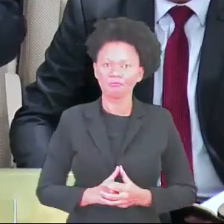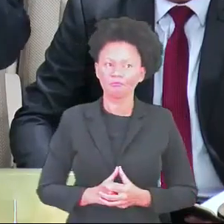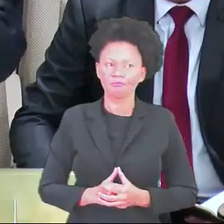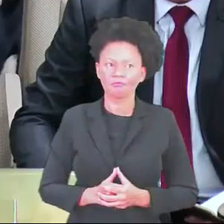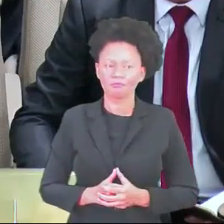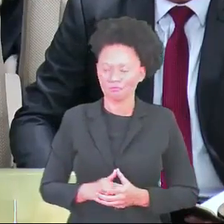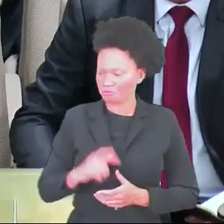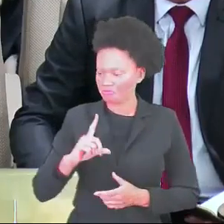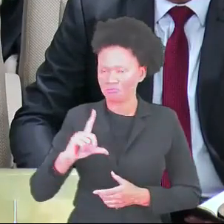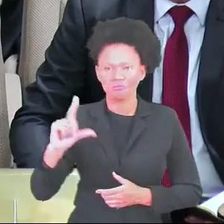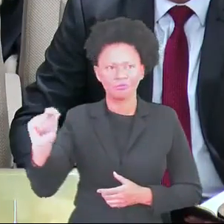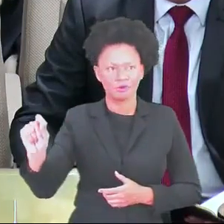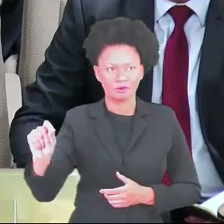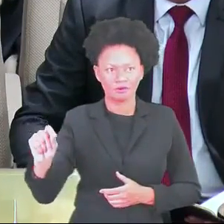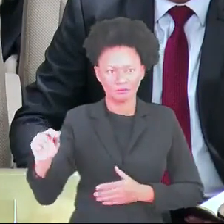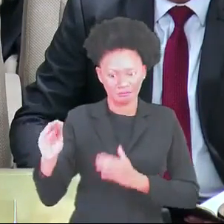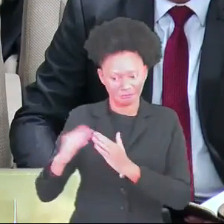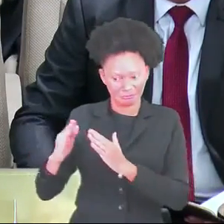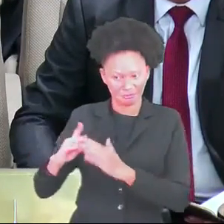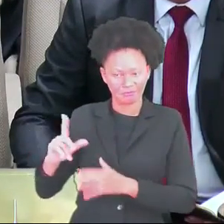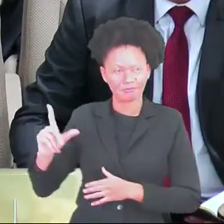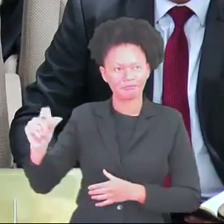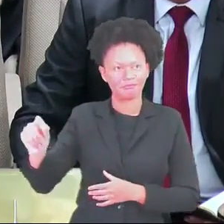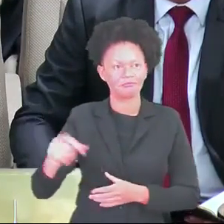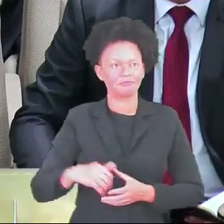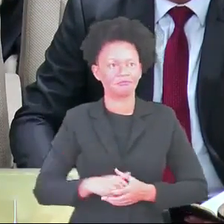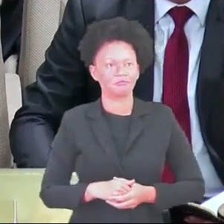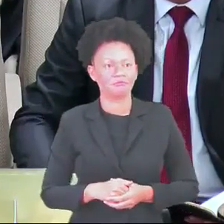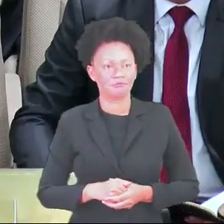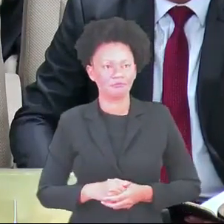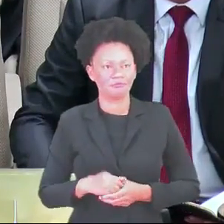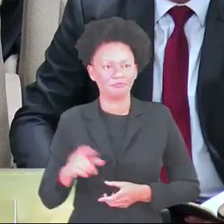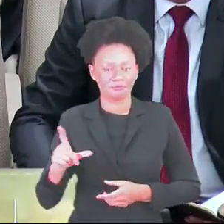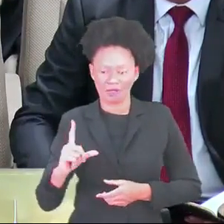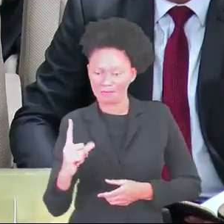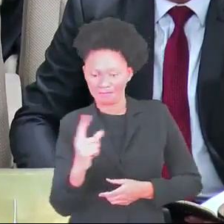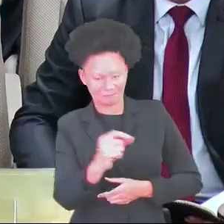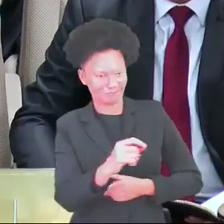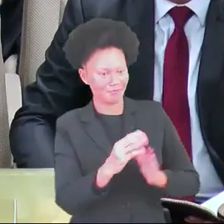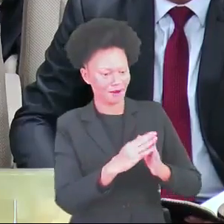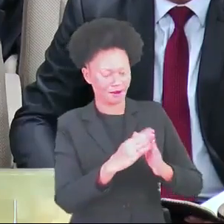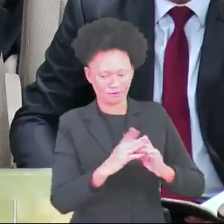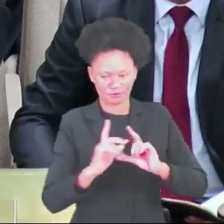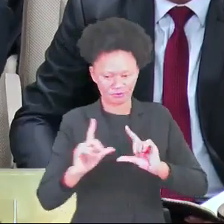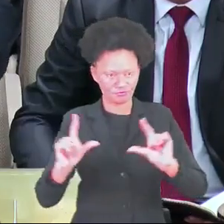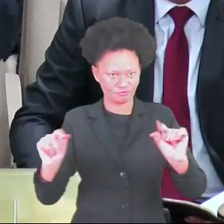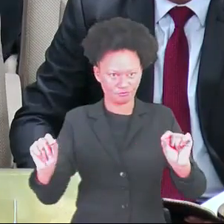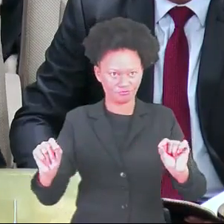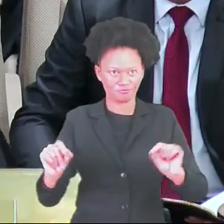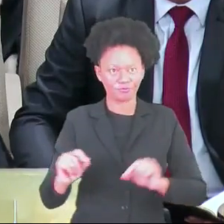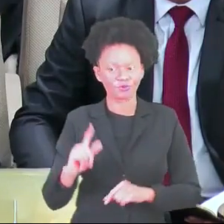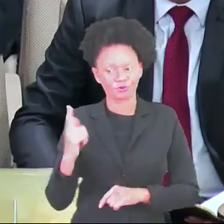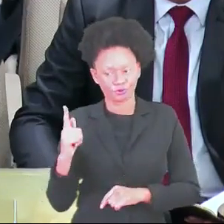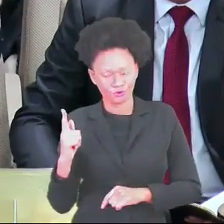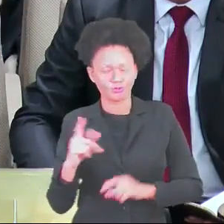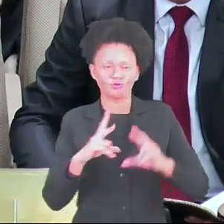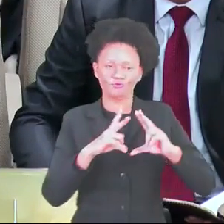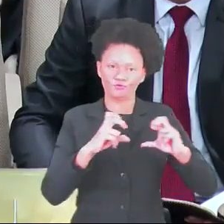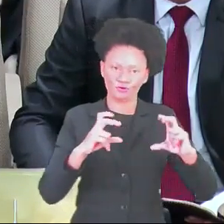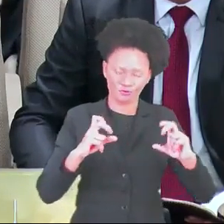Ele foi embora para a casa dele. E ele foi embora para a casa dele também. Um em Goiânia e outro em